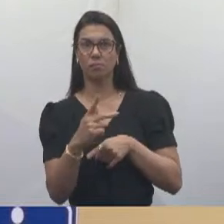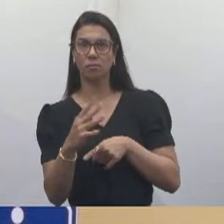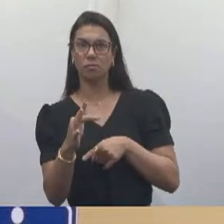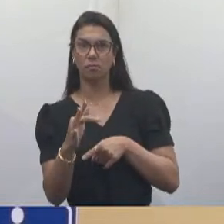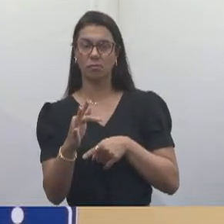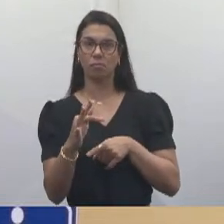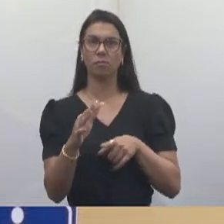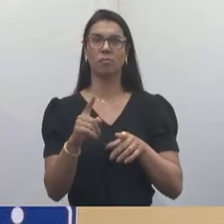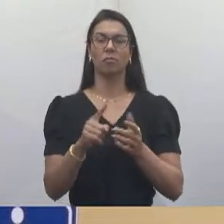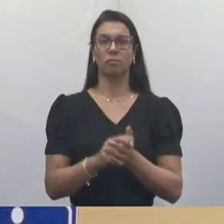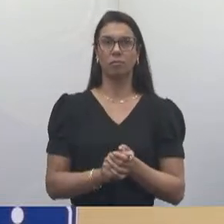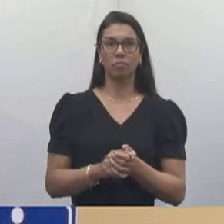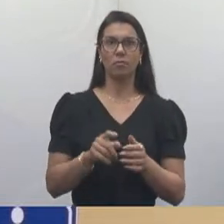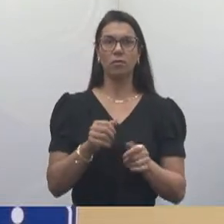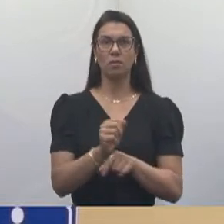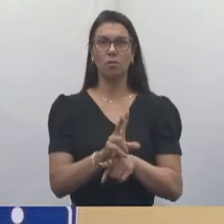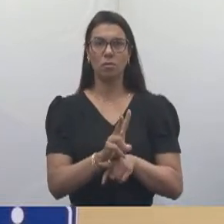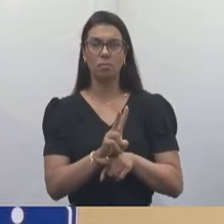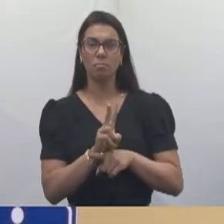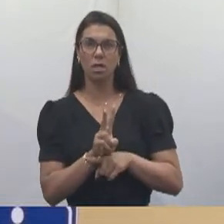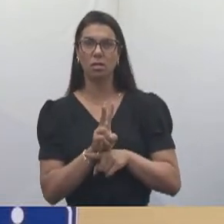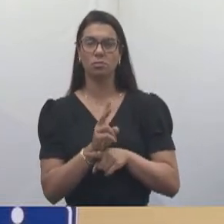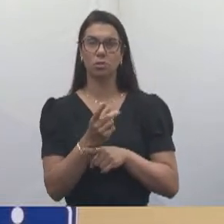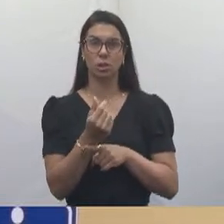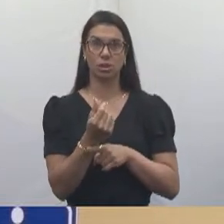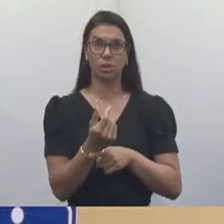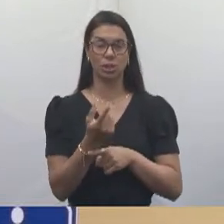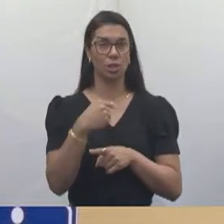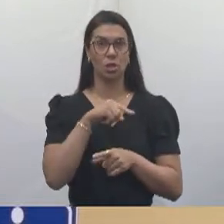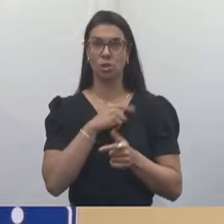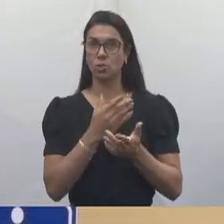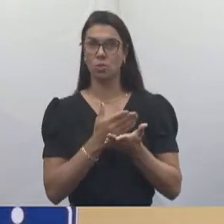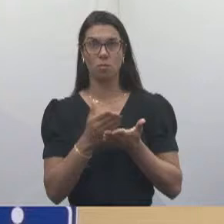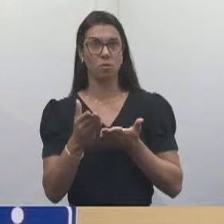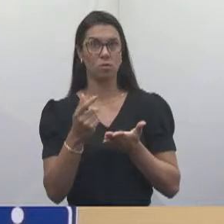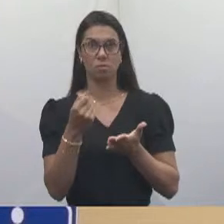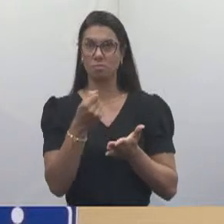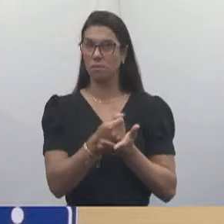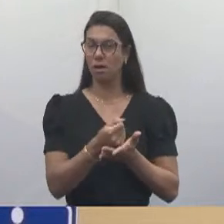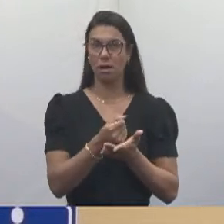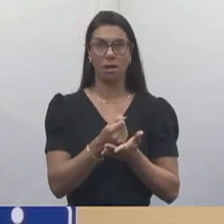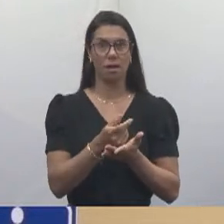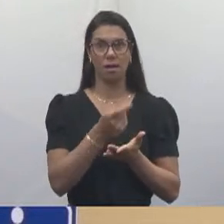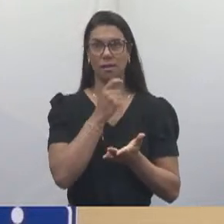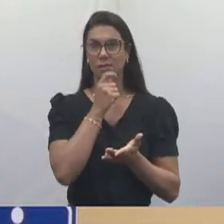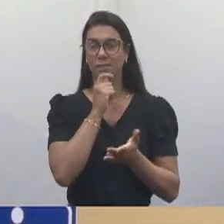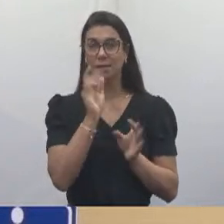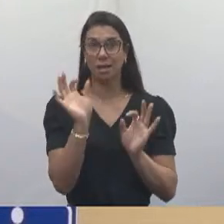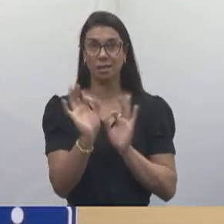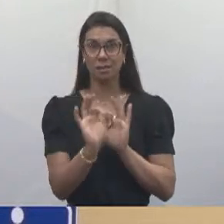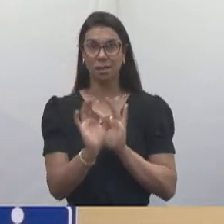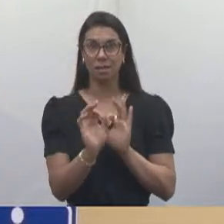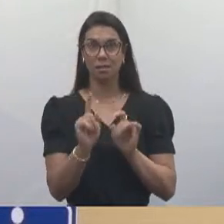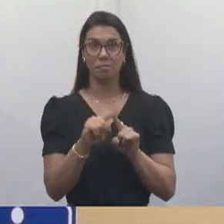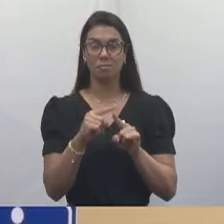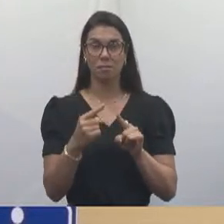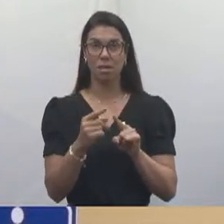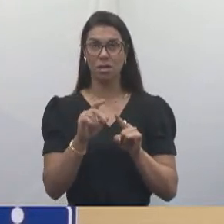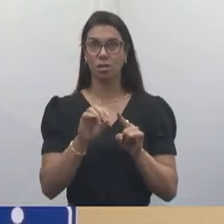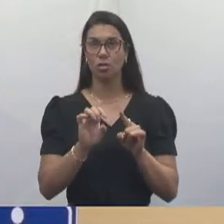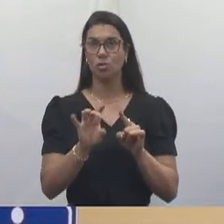um empréstimo que a gente não começou a pagar nem o principal, estamos pagando os